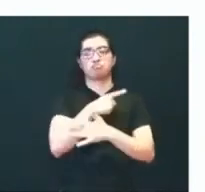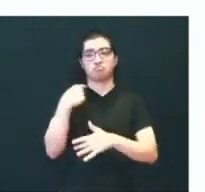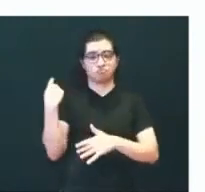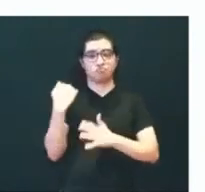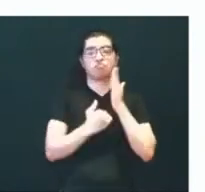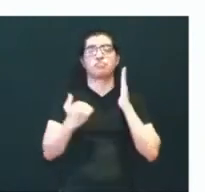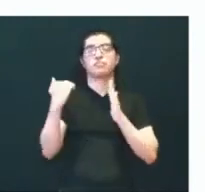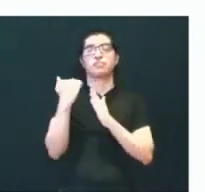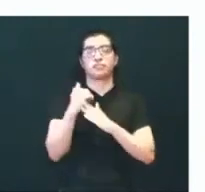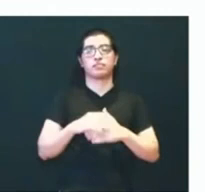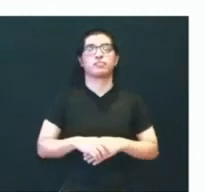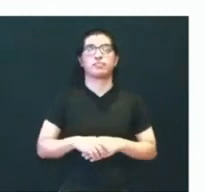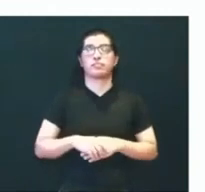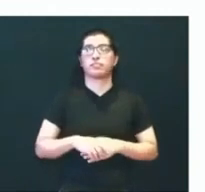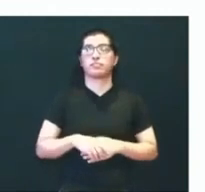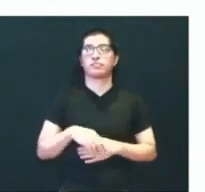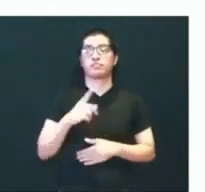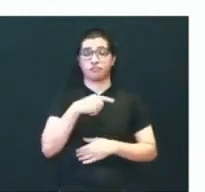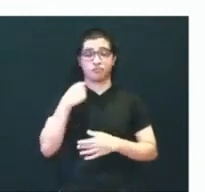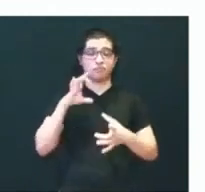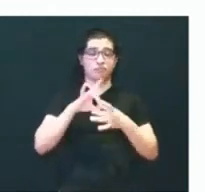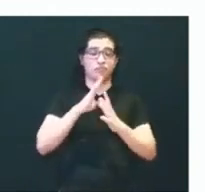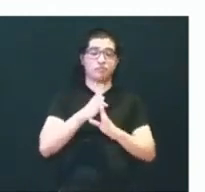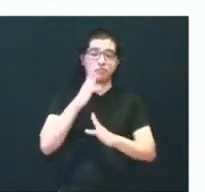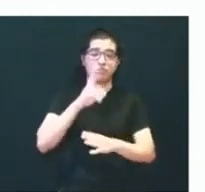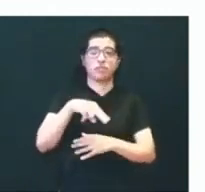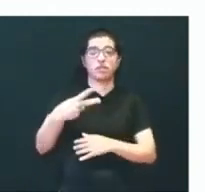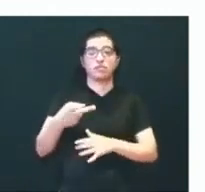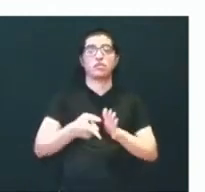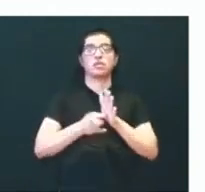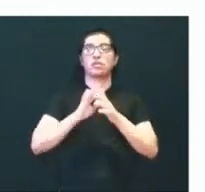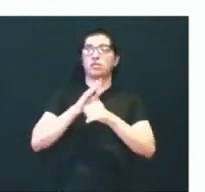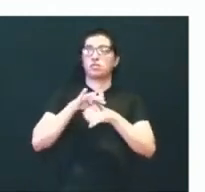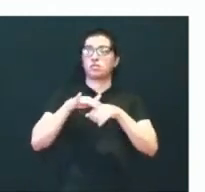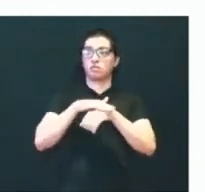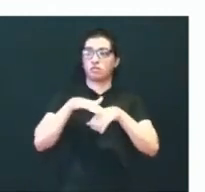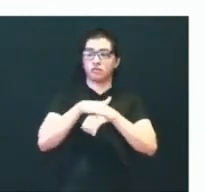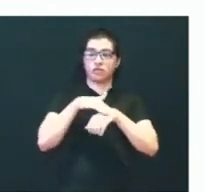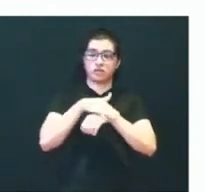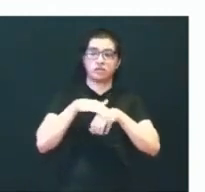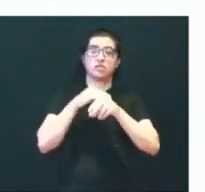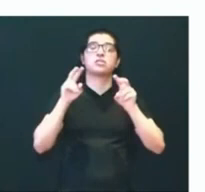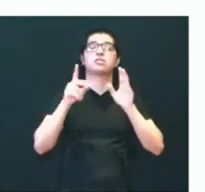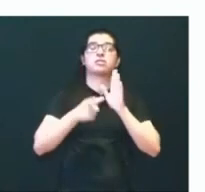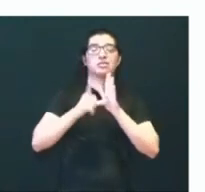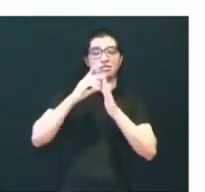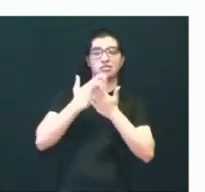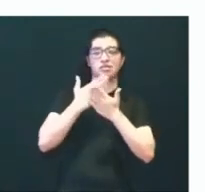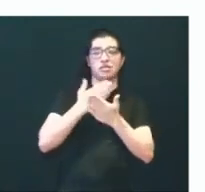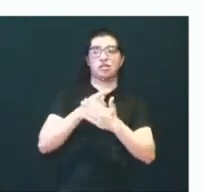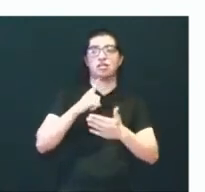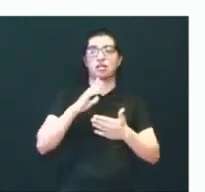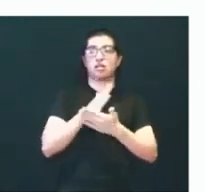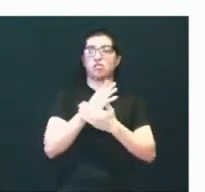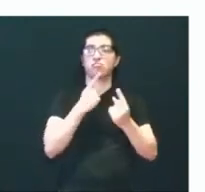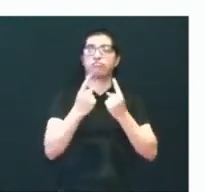Mortalidade associada ao transplante. A gente estava conversando antes aqui da aula, muitos pacientes